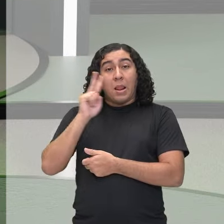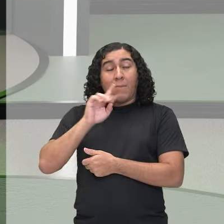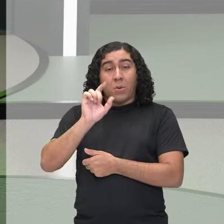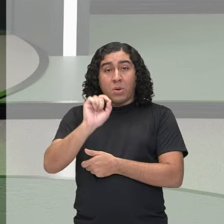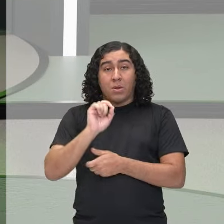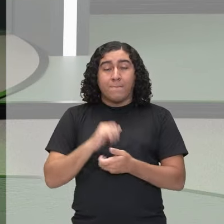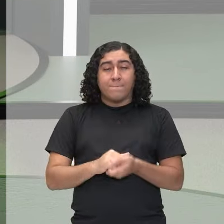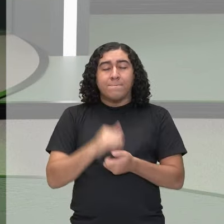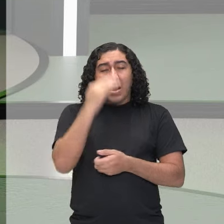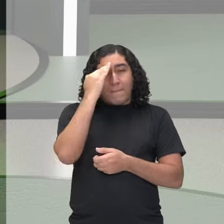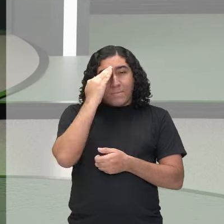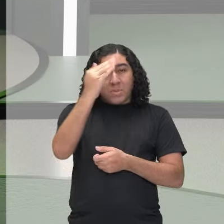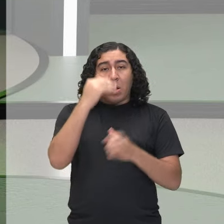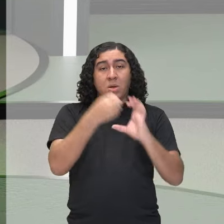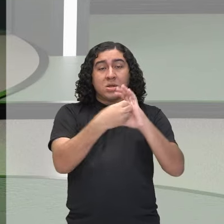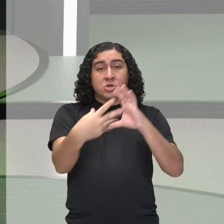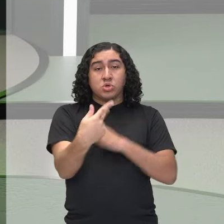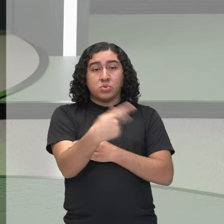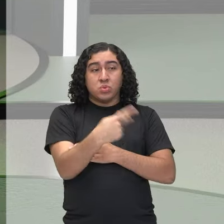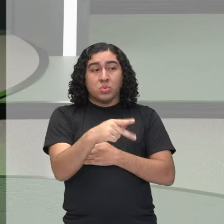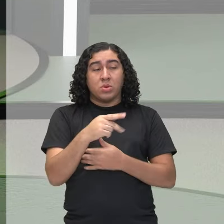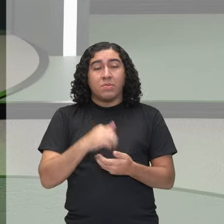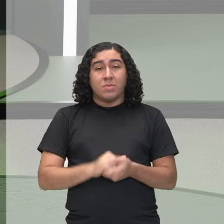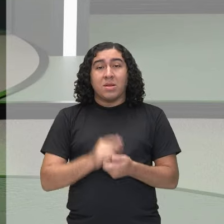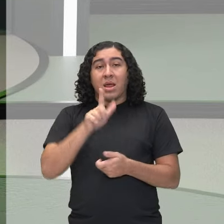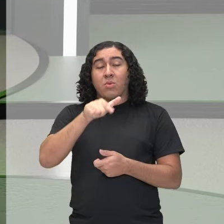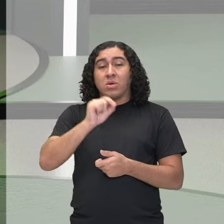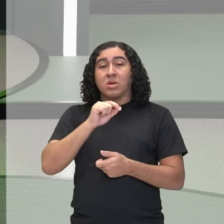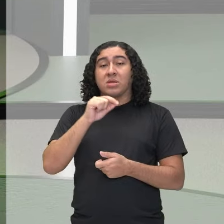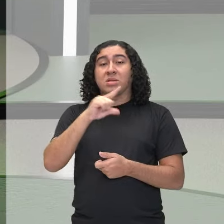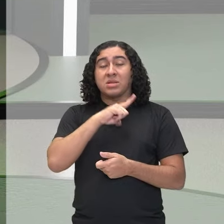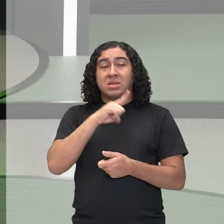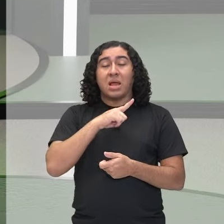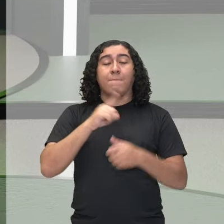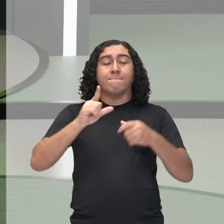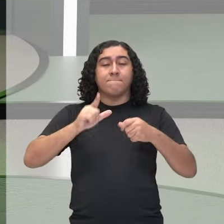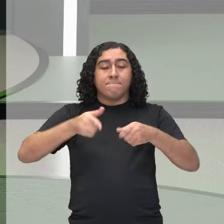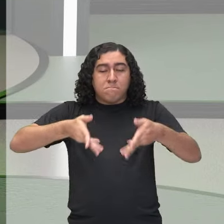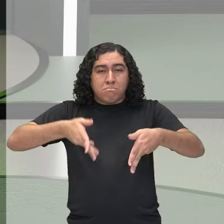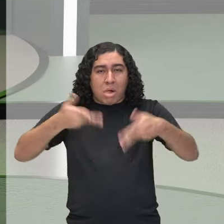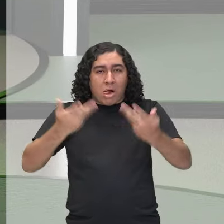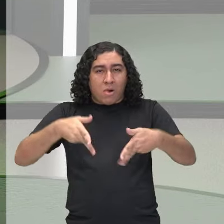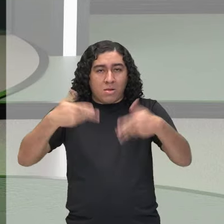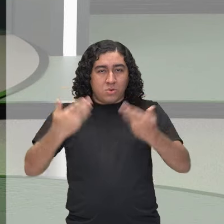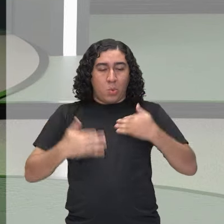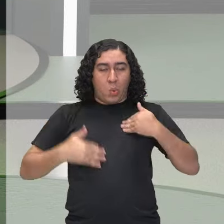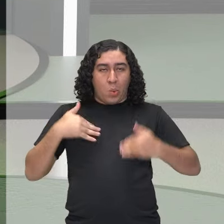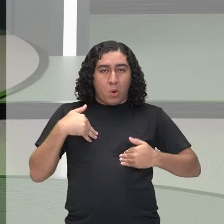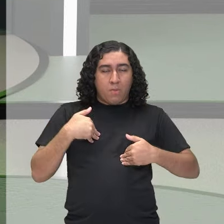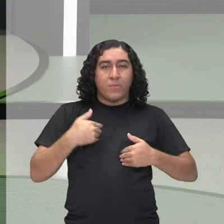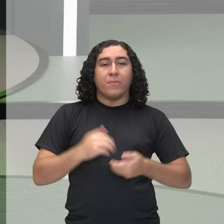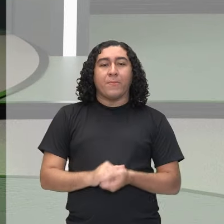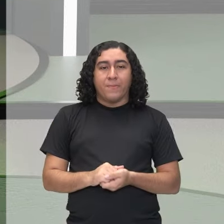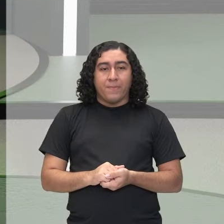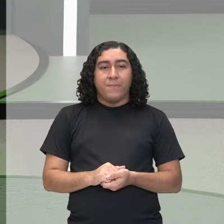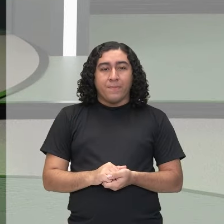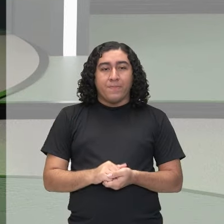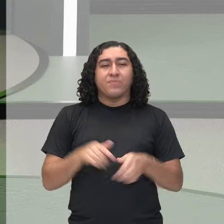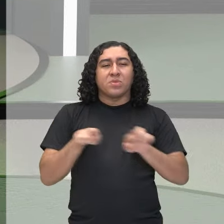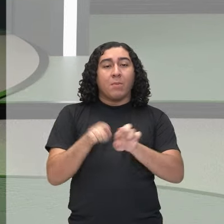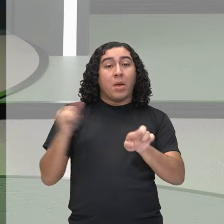sua principal característica física, que é a de possuir um corpo mole, por isso o nome molusco, e demonstra a